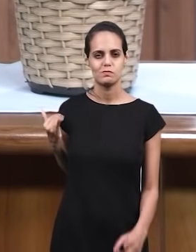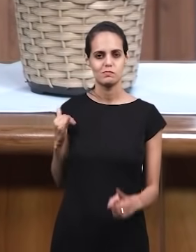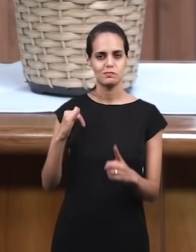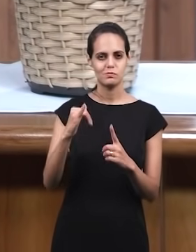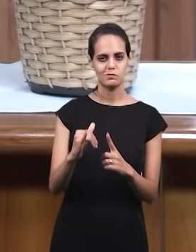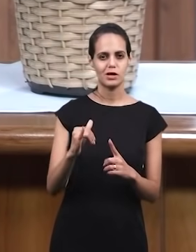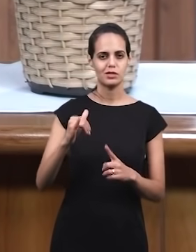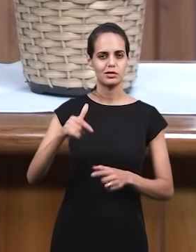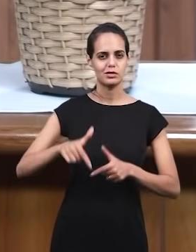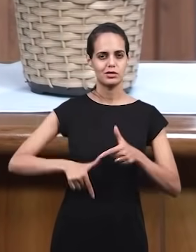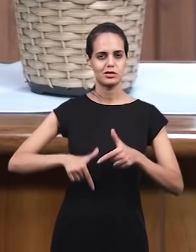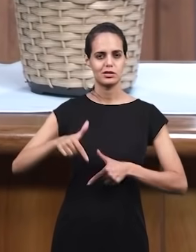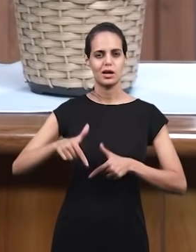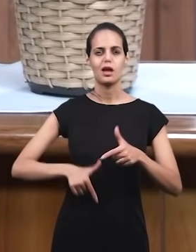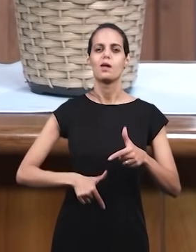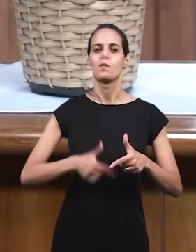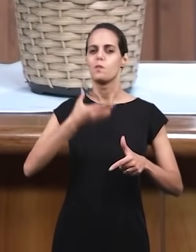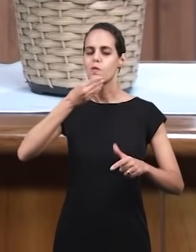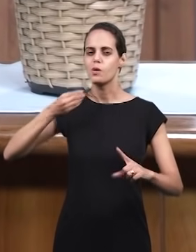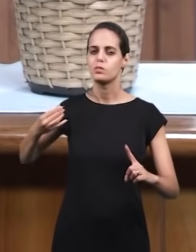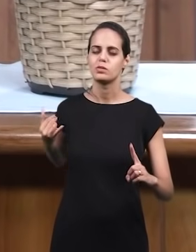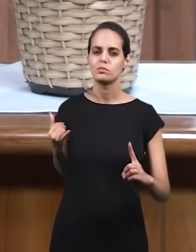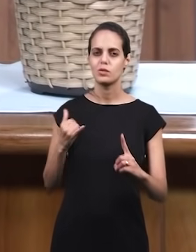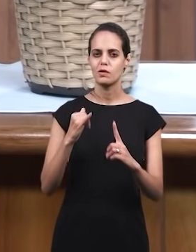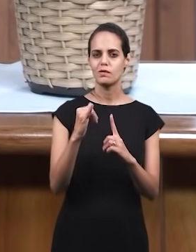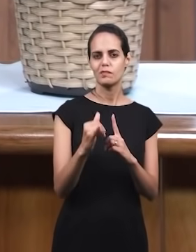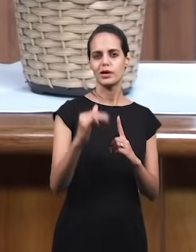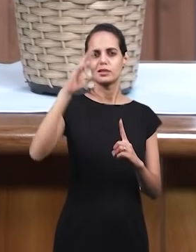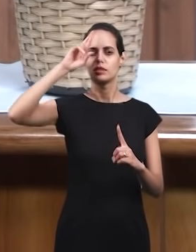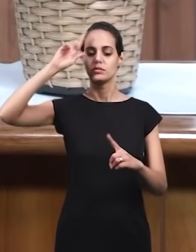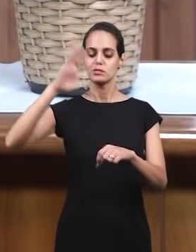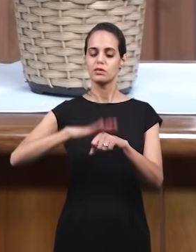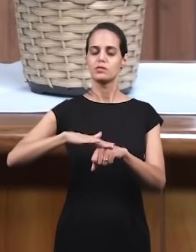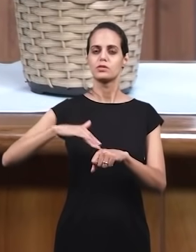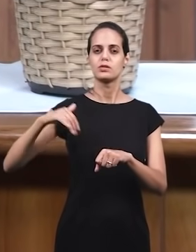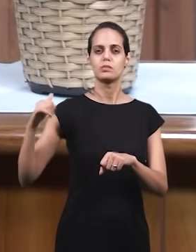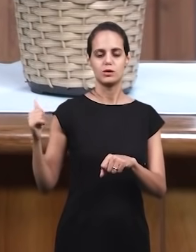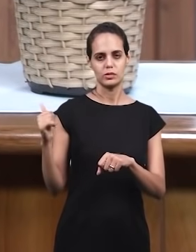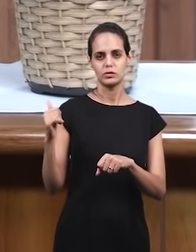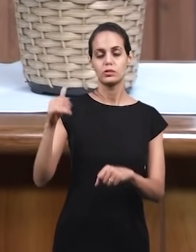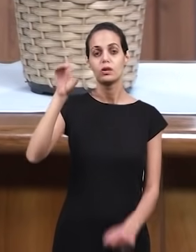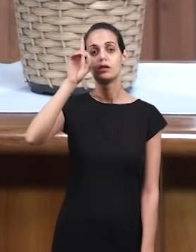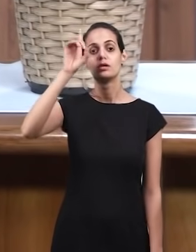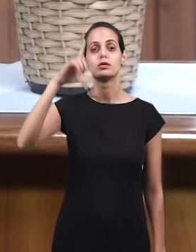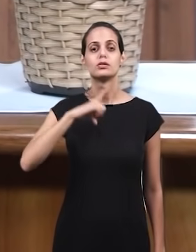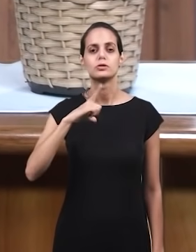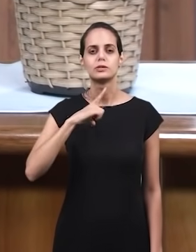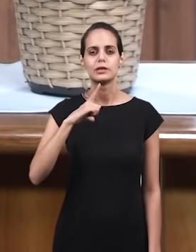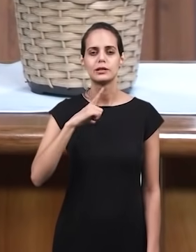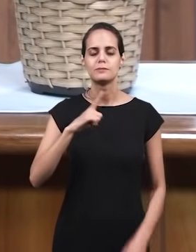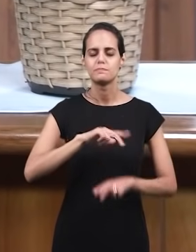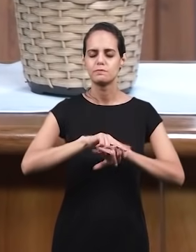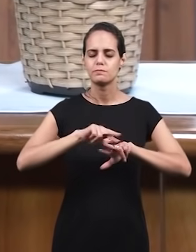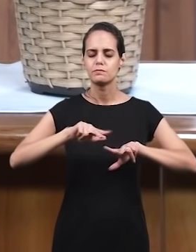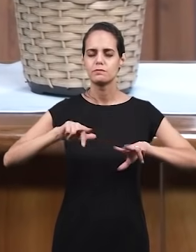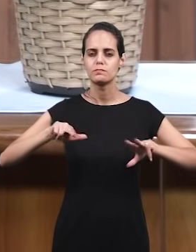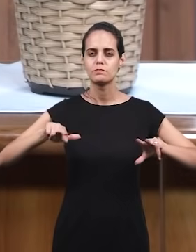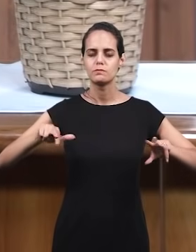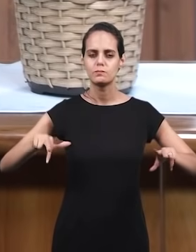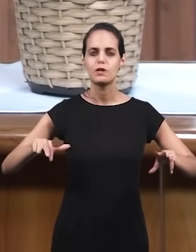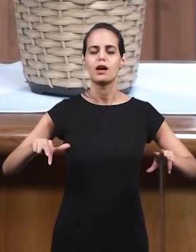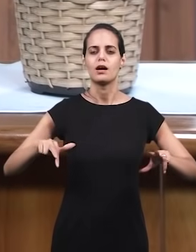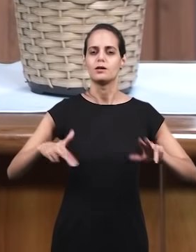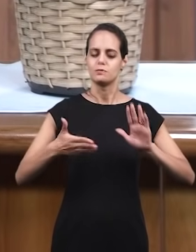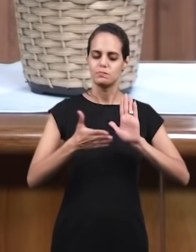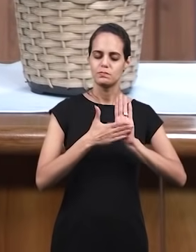de Israel. O grande profeta estava se levantando. Deus tem muitos propósitos em fazer naqueles que estão